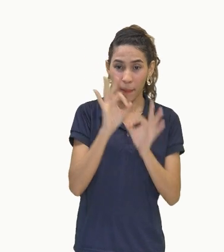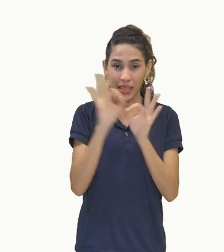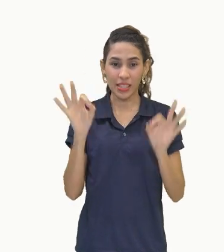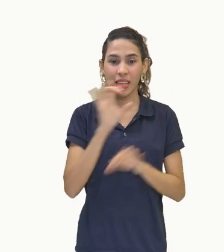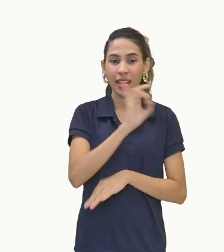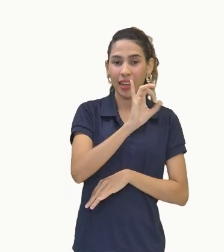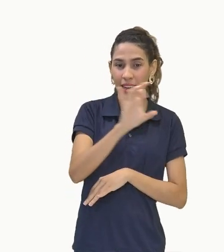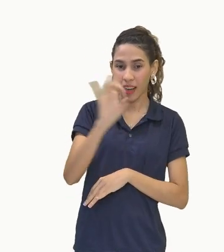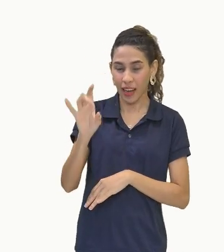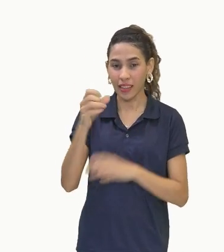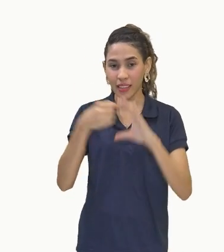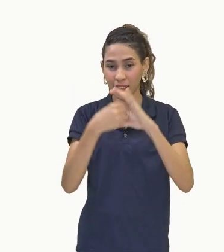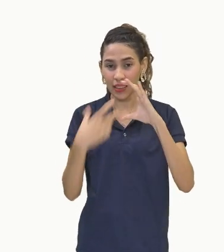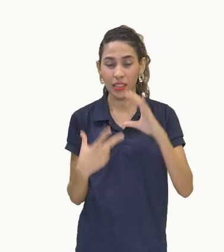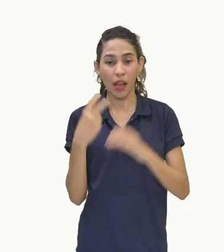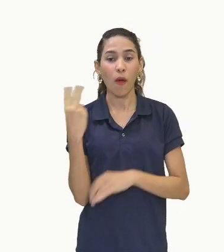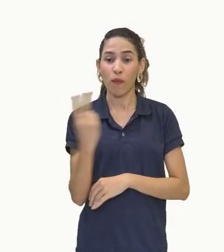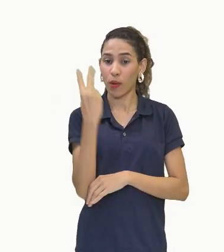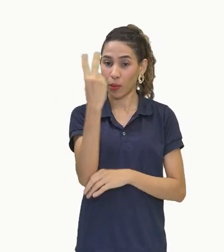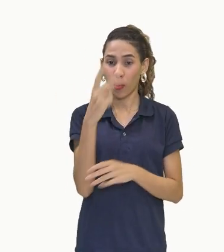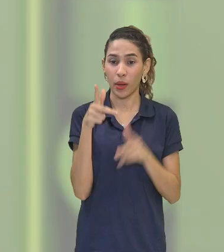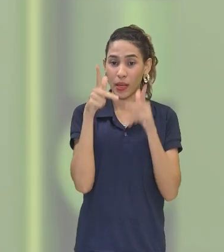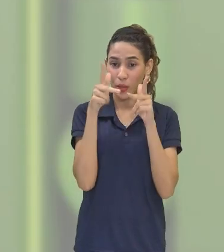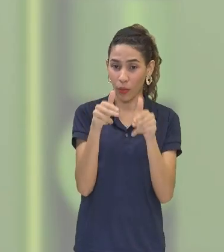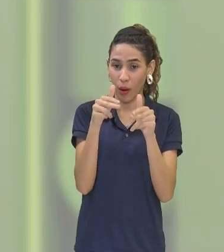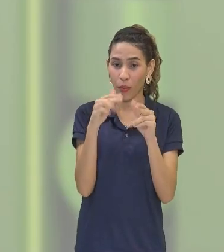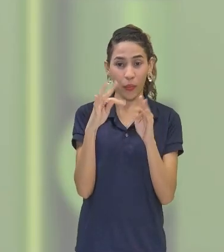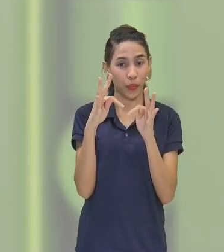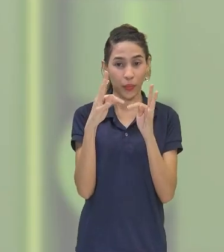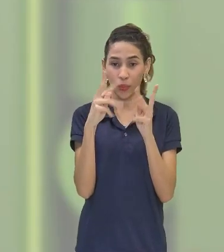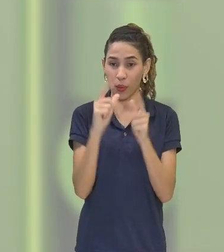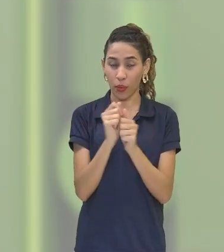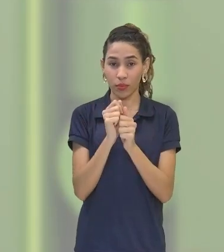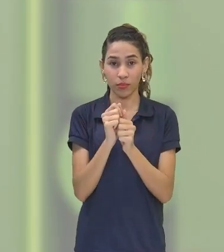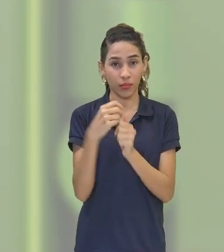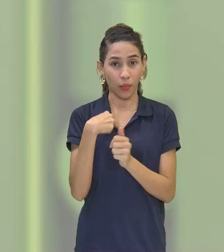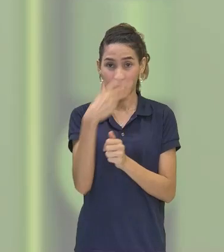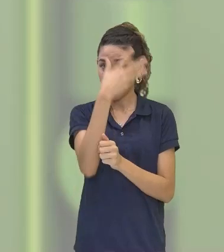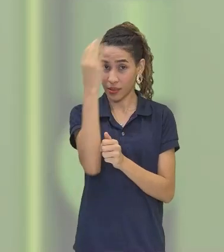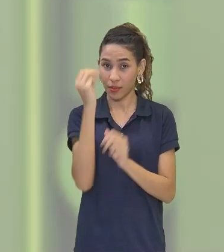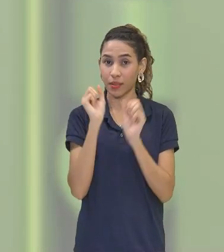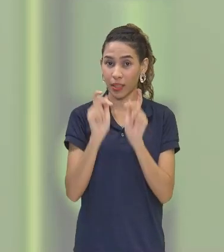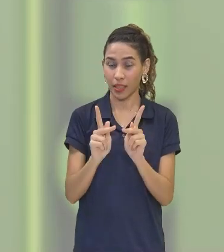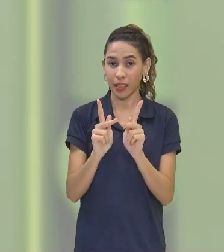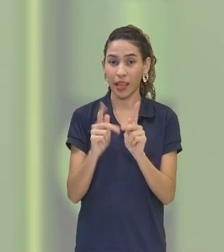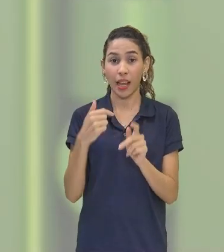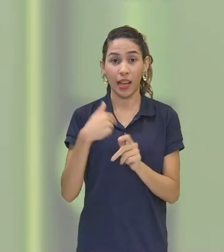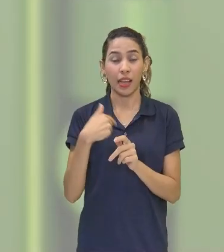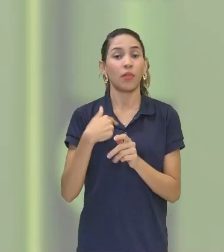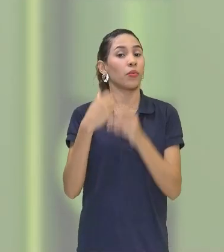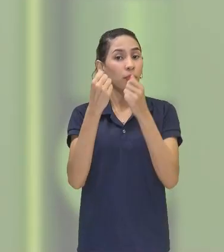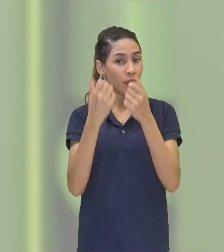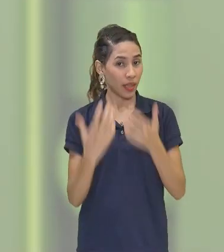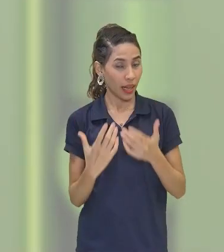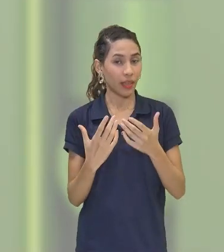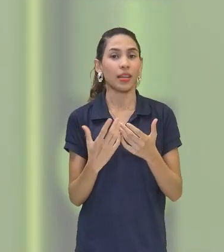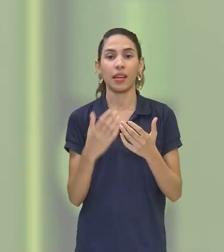esqueçam. Toda vez que eu falar de um circuito em paralelo, você vai perceber aqui é como eu